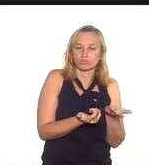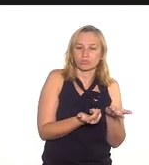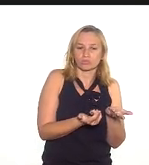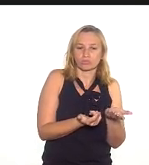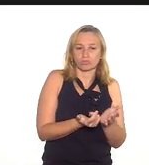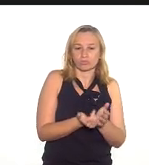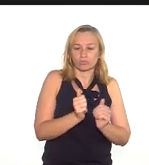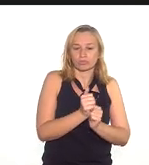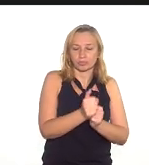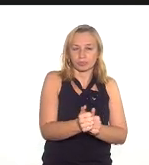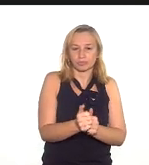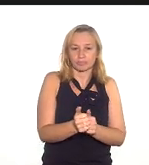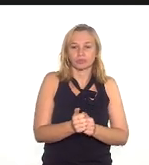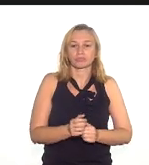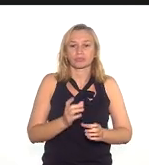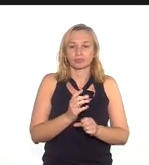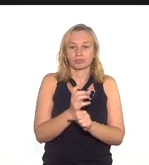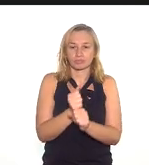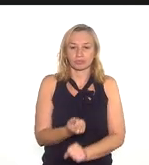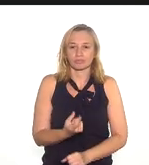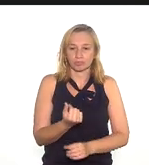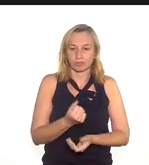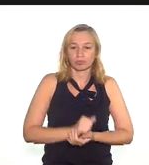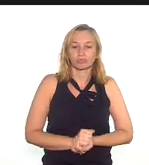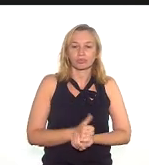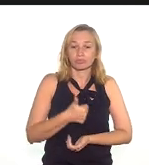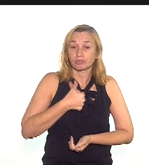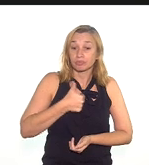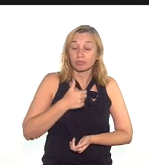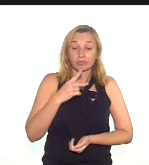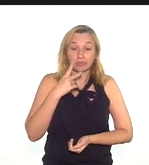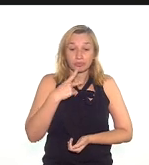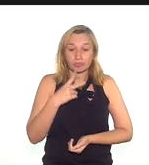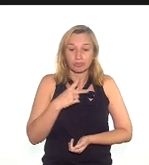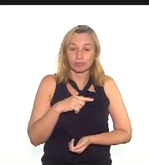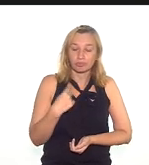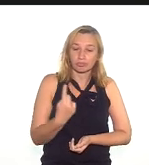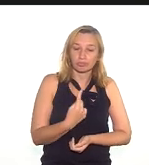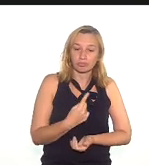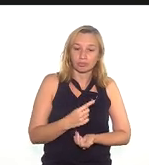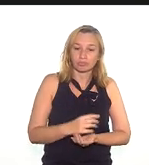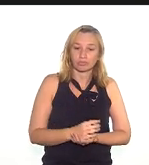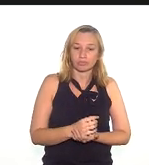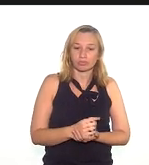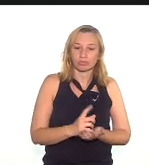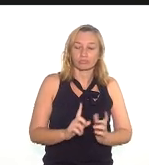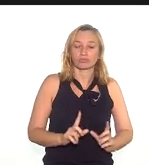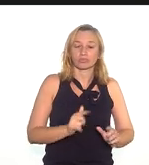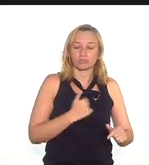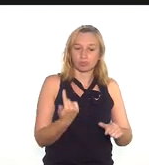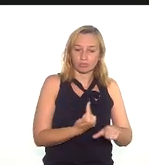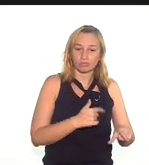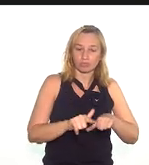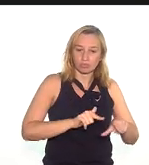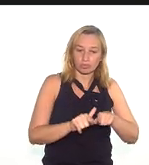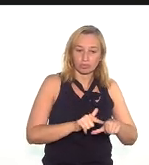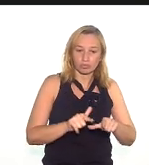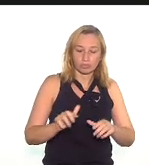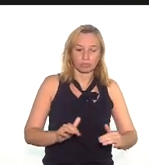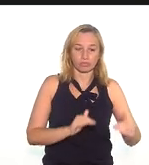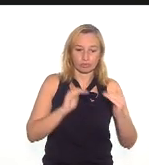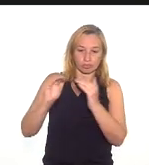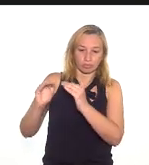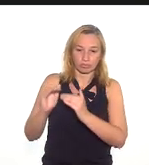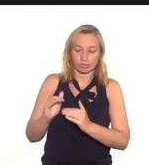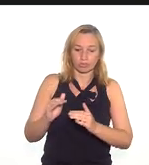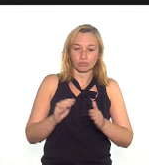recursos. Primeiro, falando um pouco da nossa atribuição, E nós, a Superintendência de